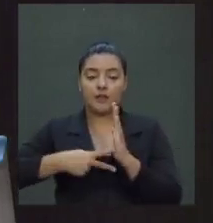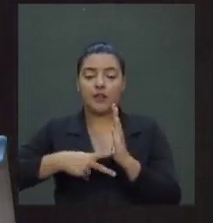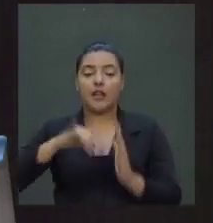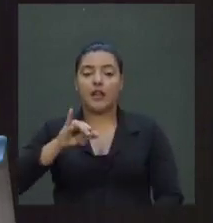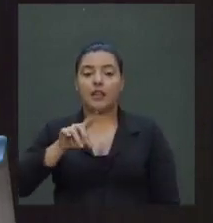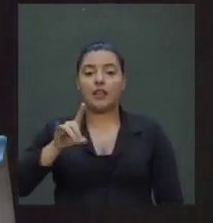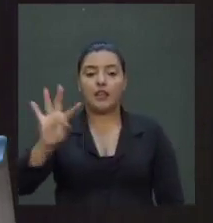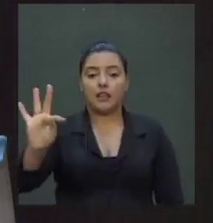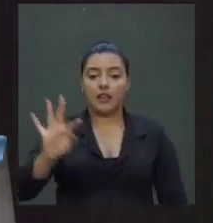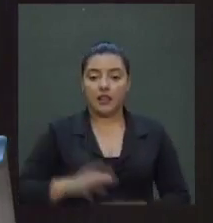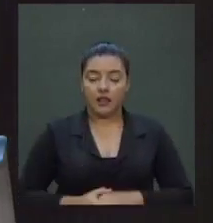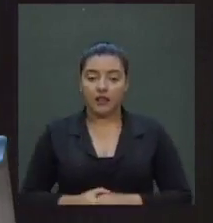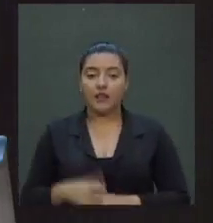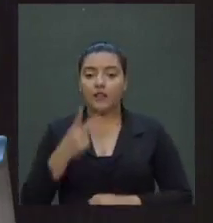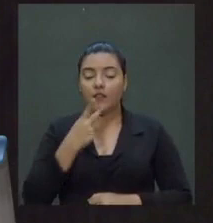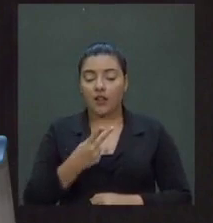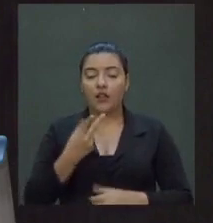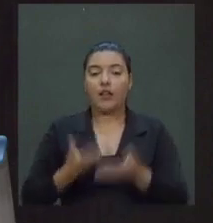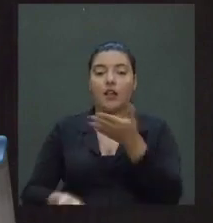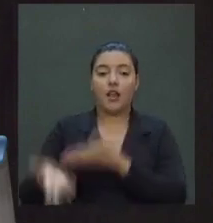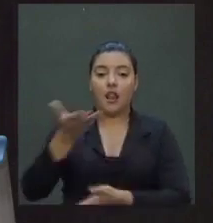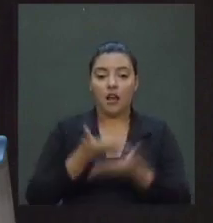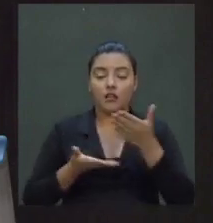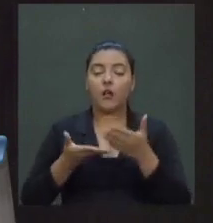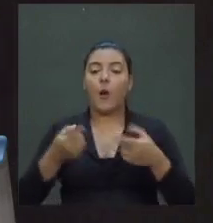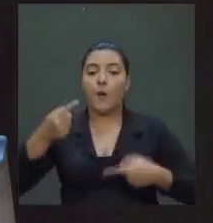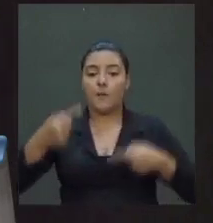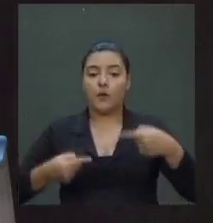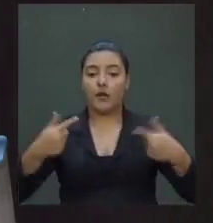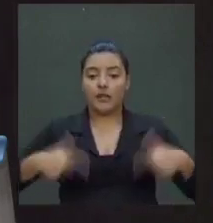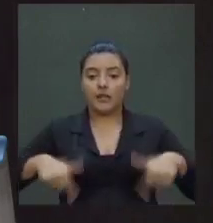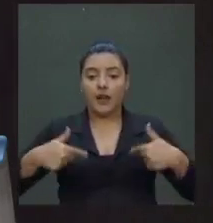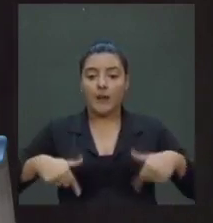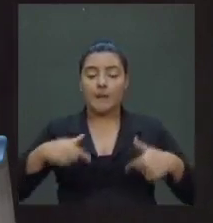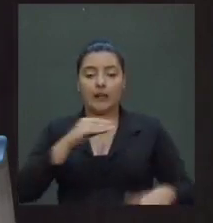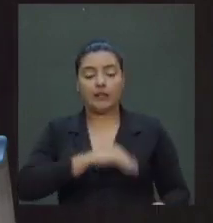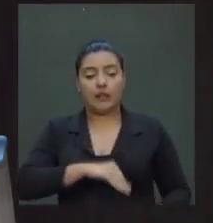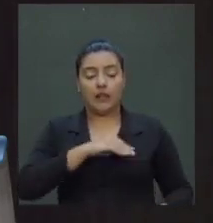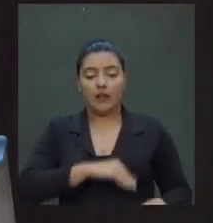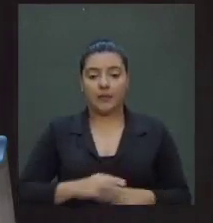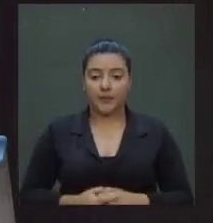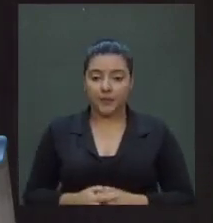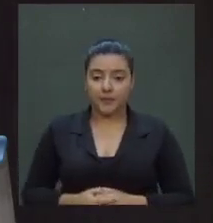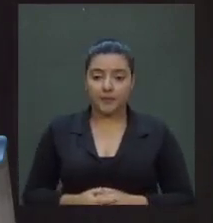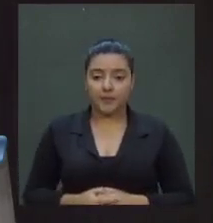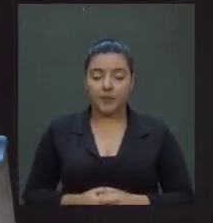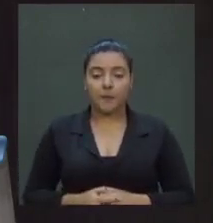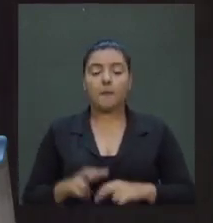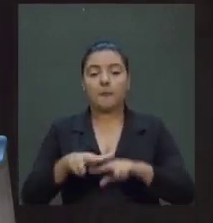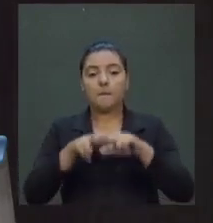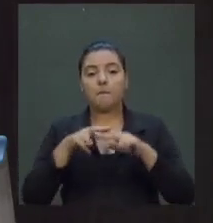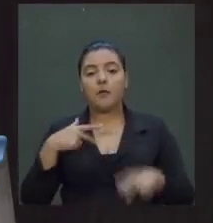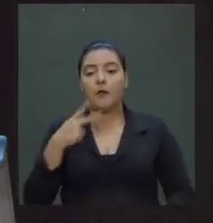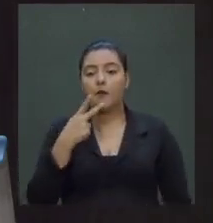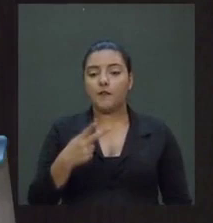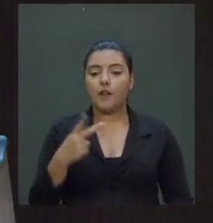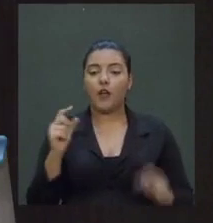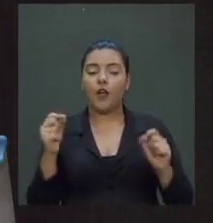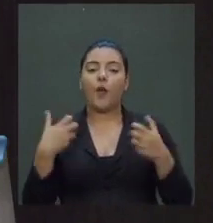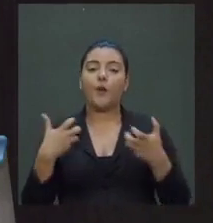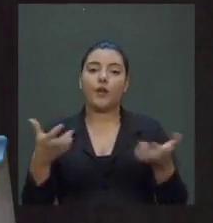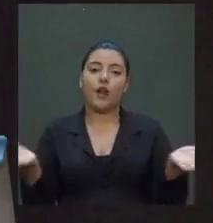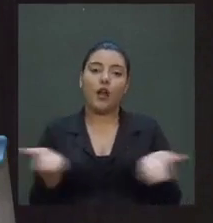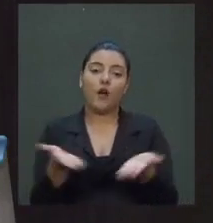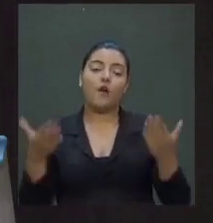do IDT, tem relação com a questão da política de trabalho e de emprego. Eu digo isso porque eu queria